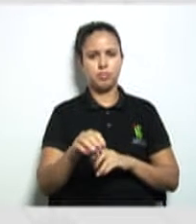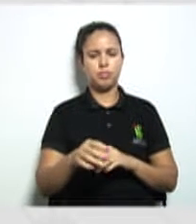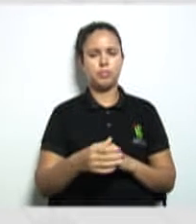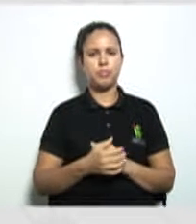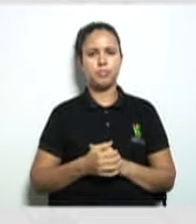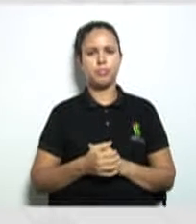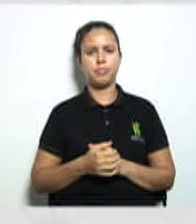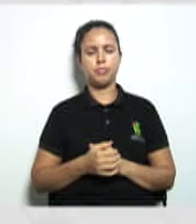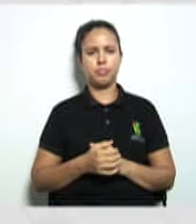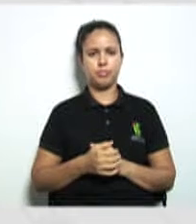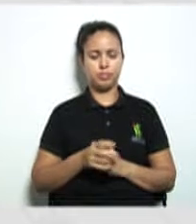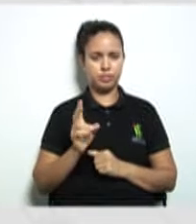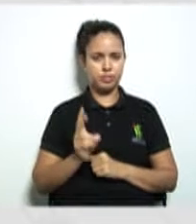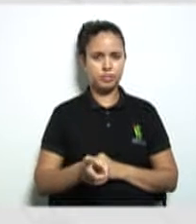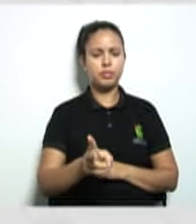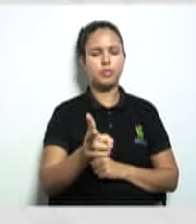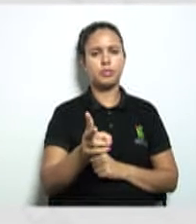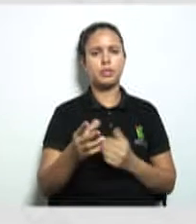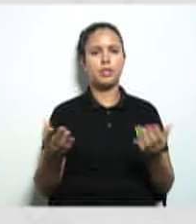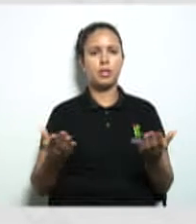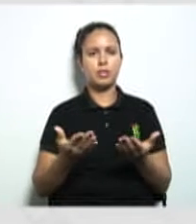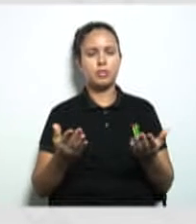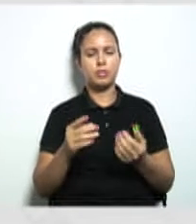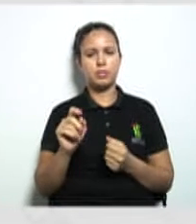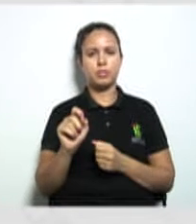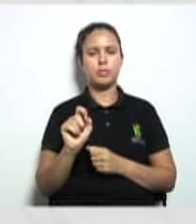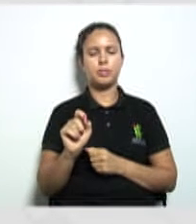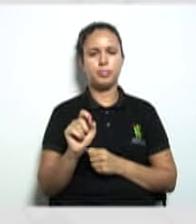Vamos lá. Chegamos agora